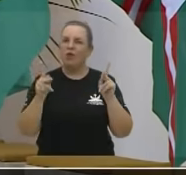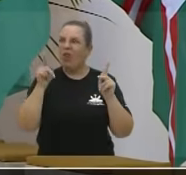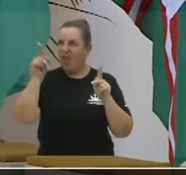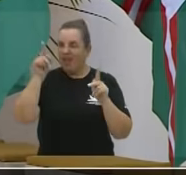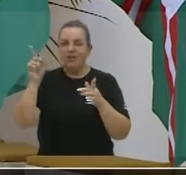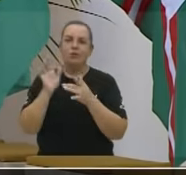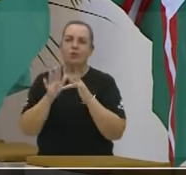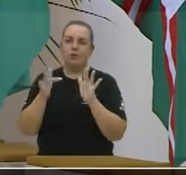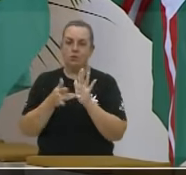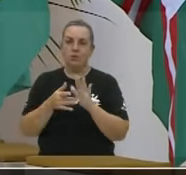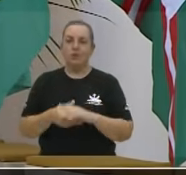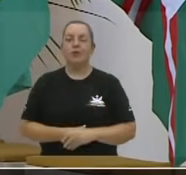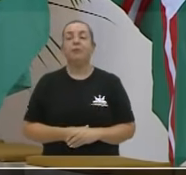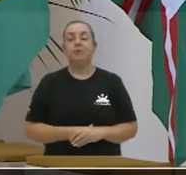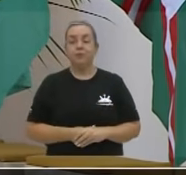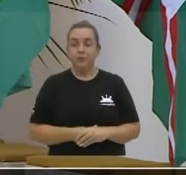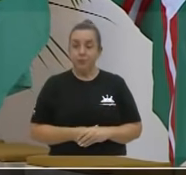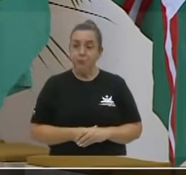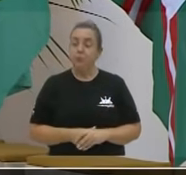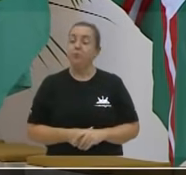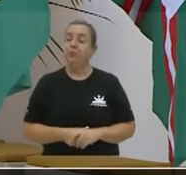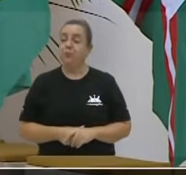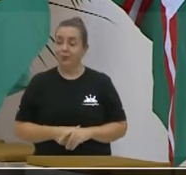Jesus quando